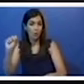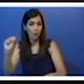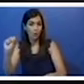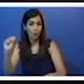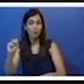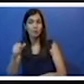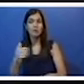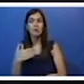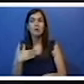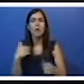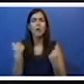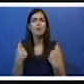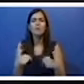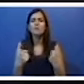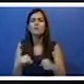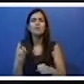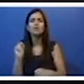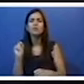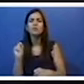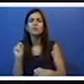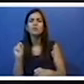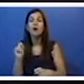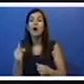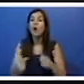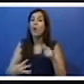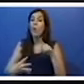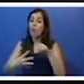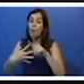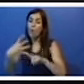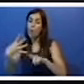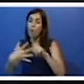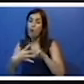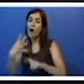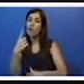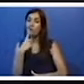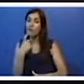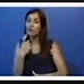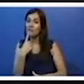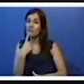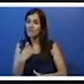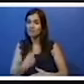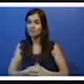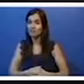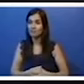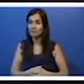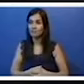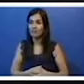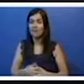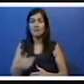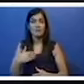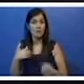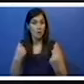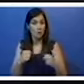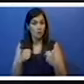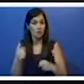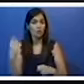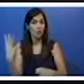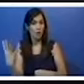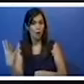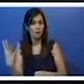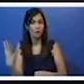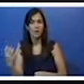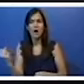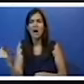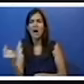8 cm de Tonho preciso de 4 Barrinhas vermelhas se eu preciso de quatro então